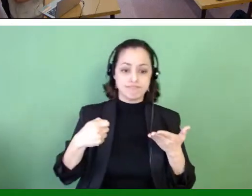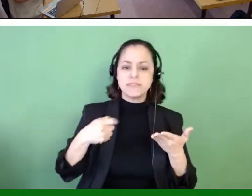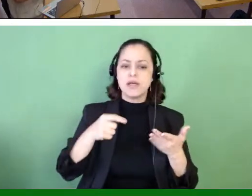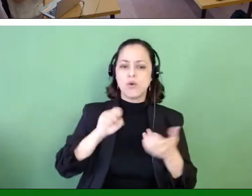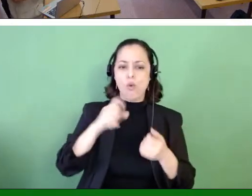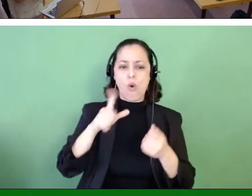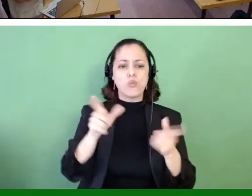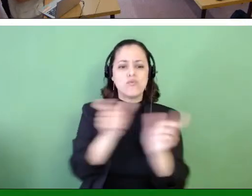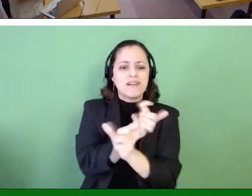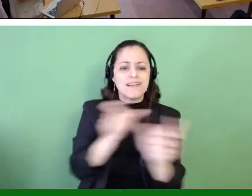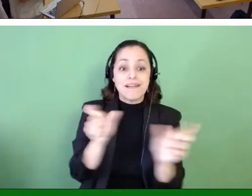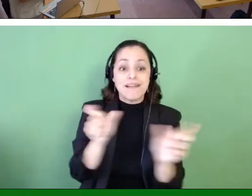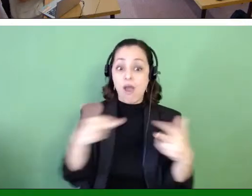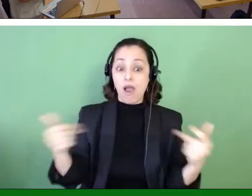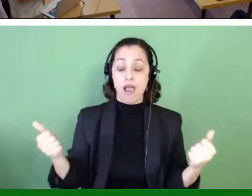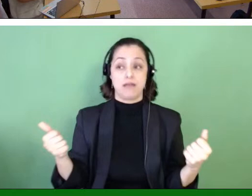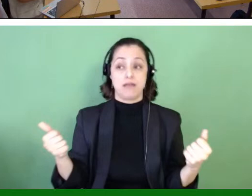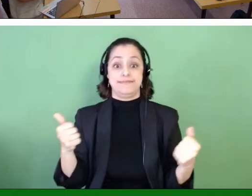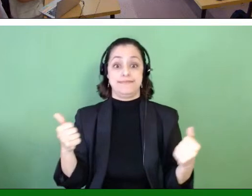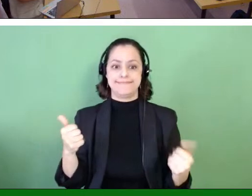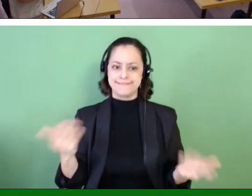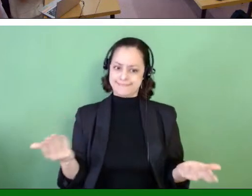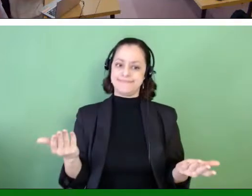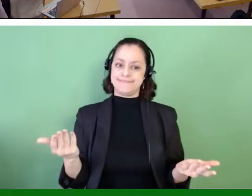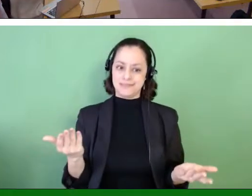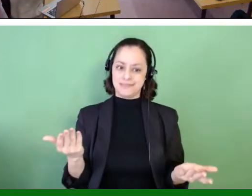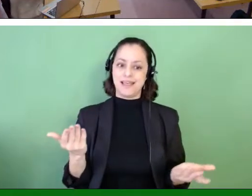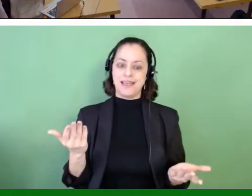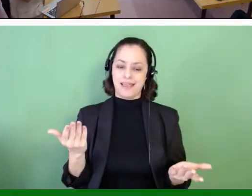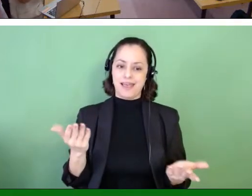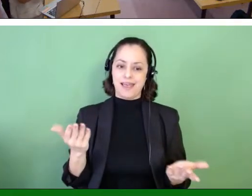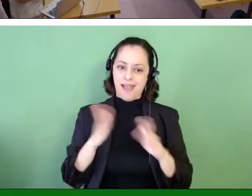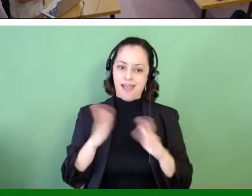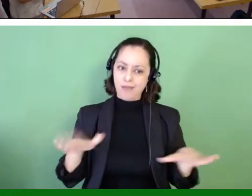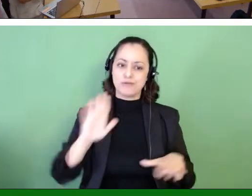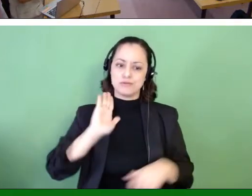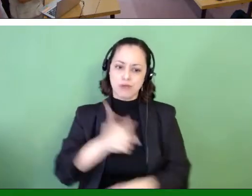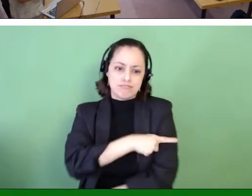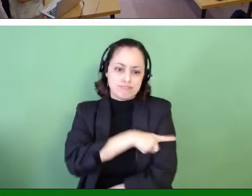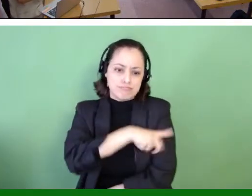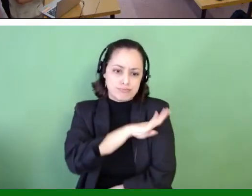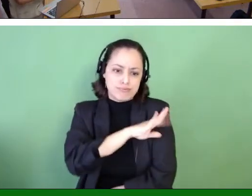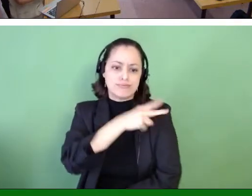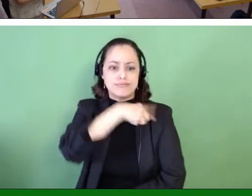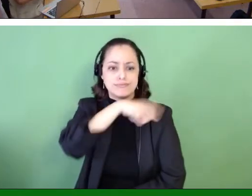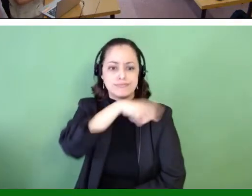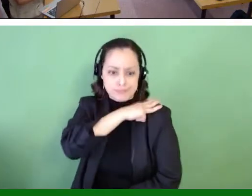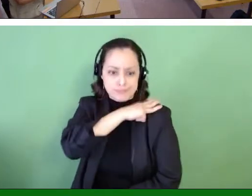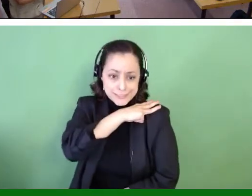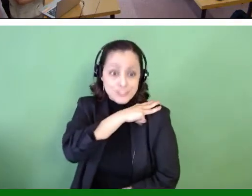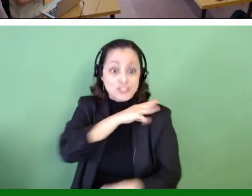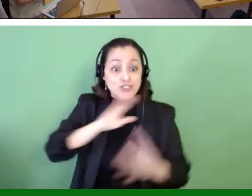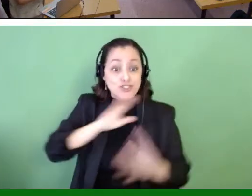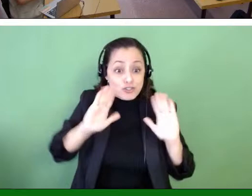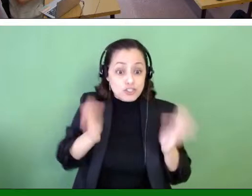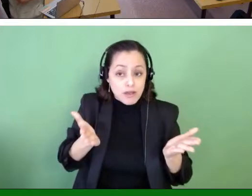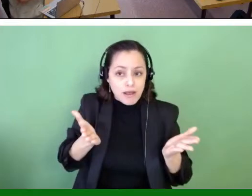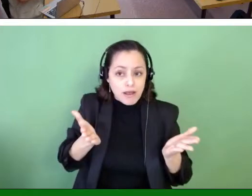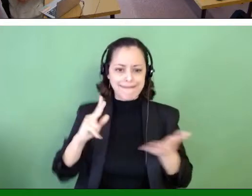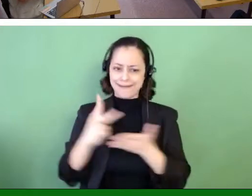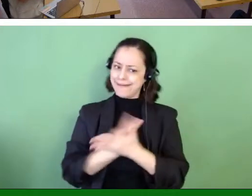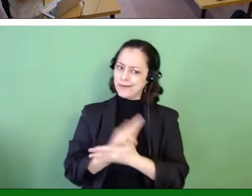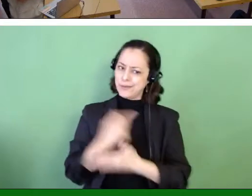frases, e que eu não acredito que seja esperado para alunos que passaram, que concluíram a educação básica. Então, é nesse